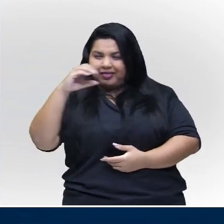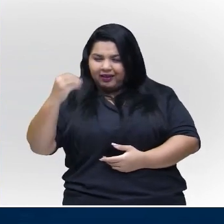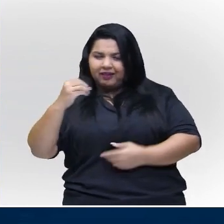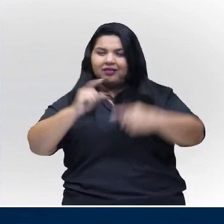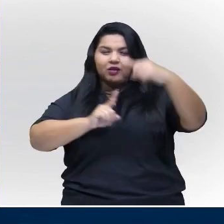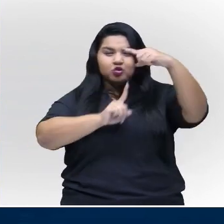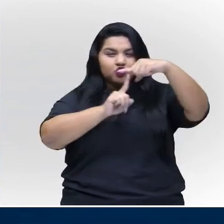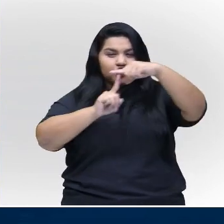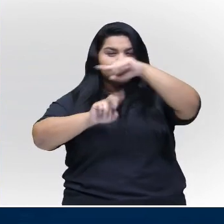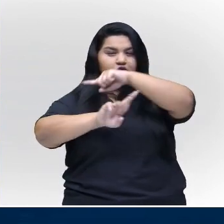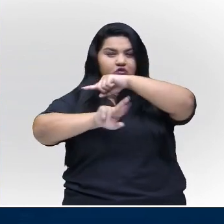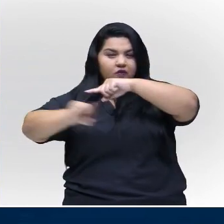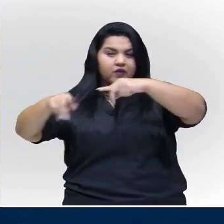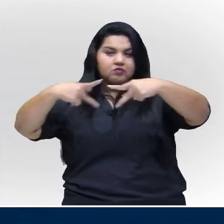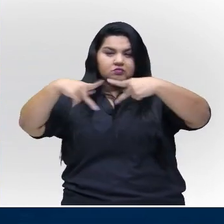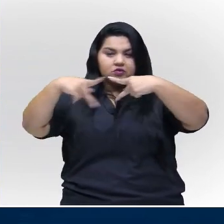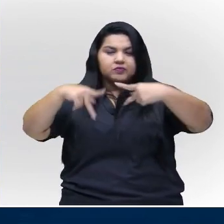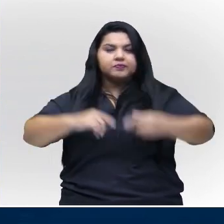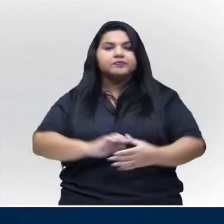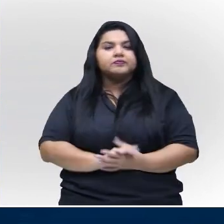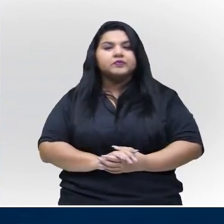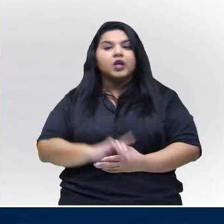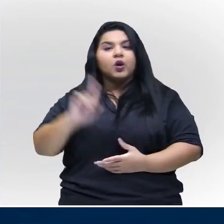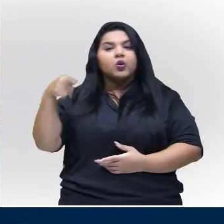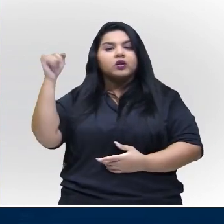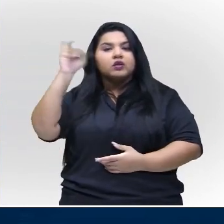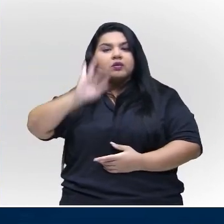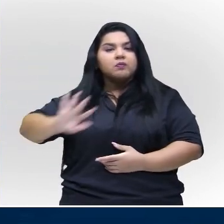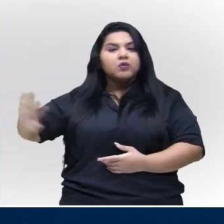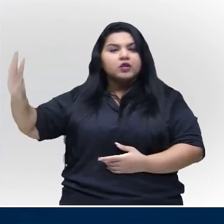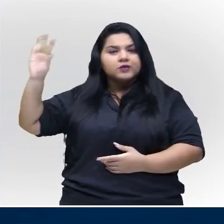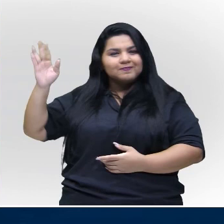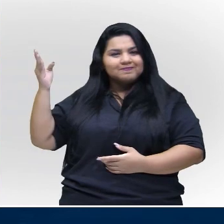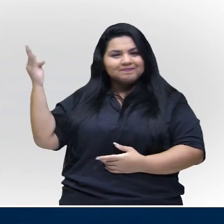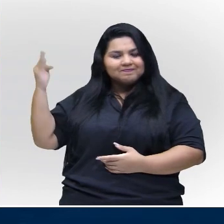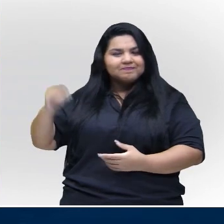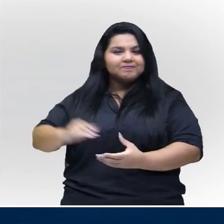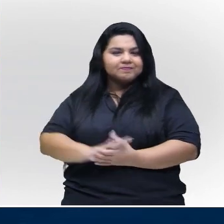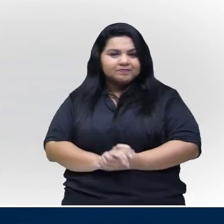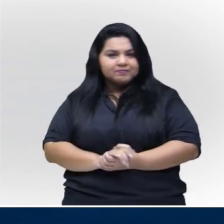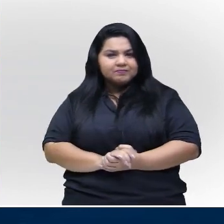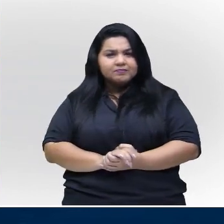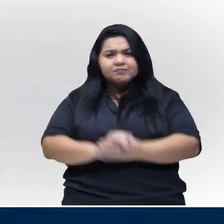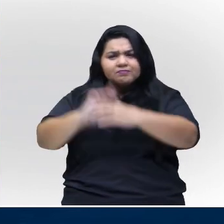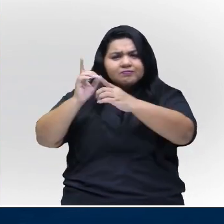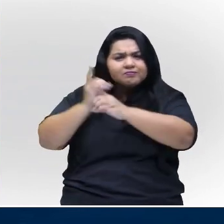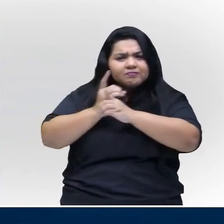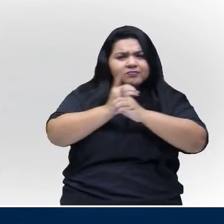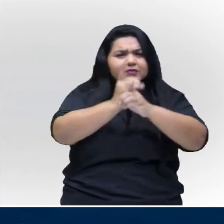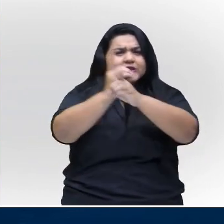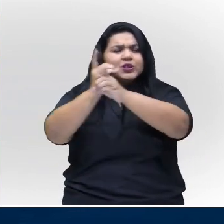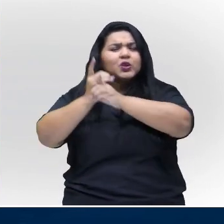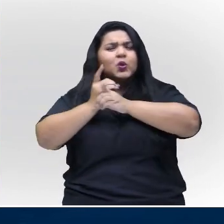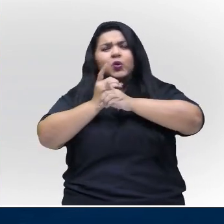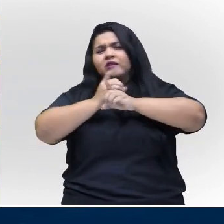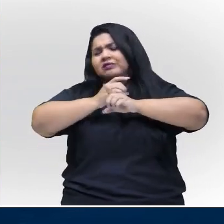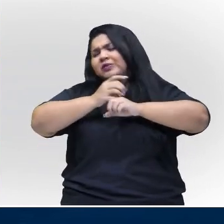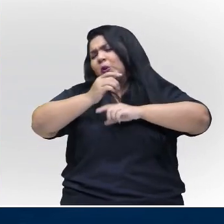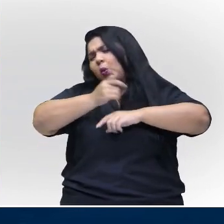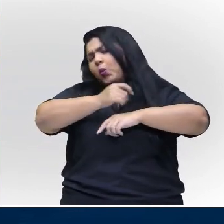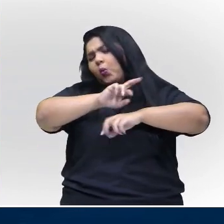diferentes. Na próxima imagem, a gente observa ali as mitocôndrias, né? Que são encontradas em quase todas as